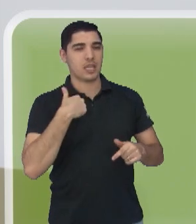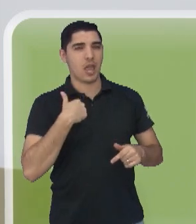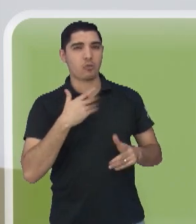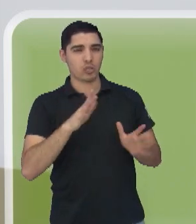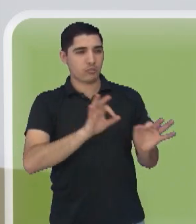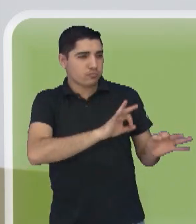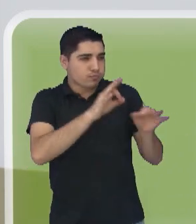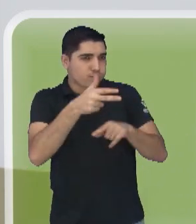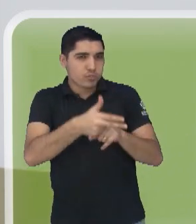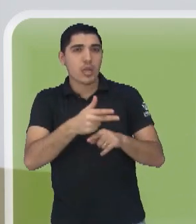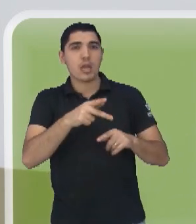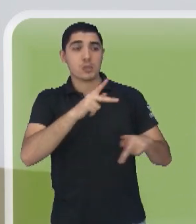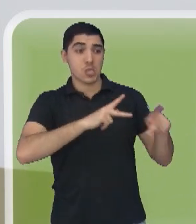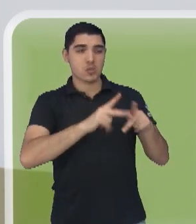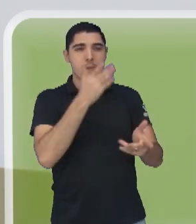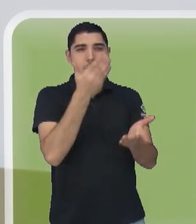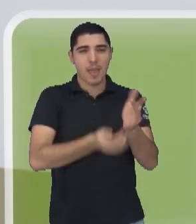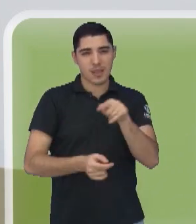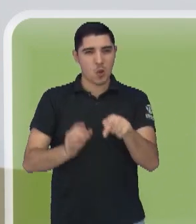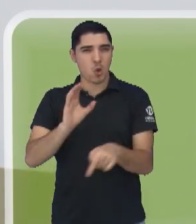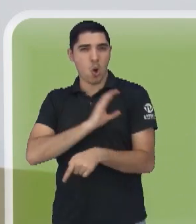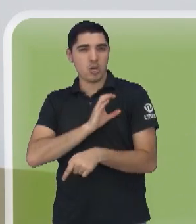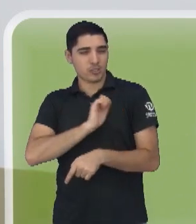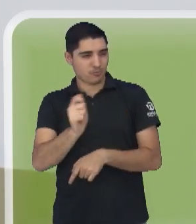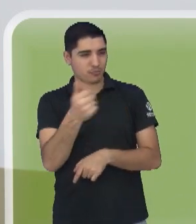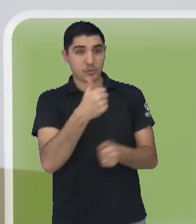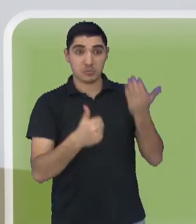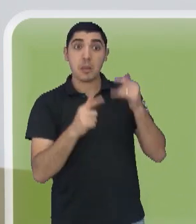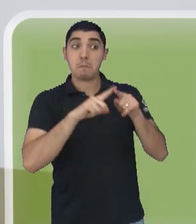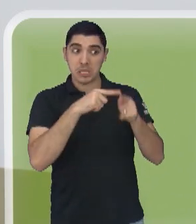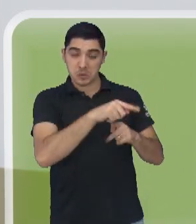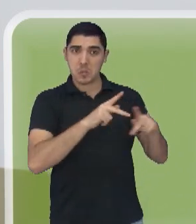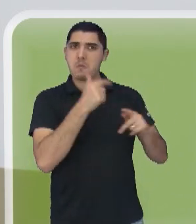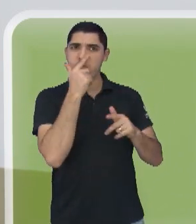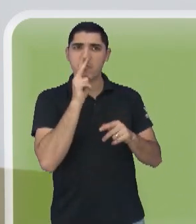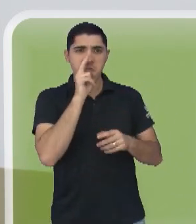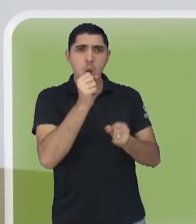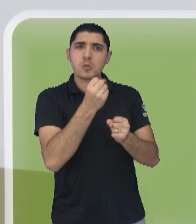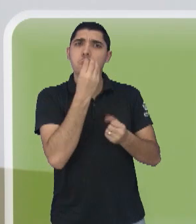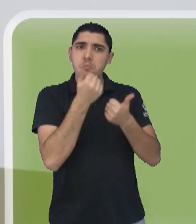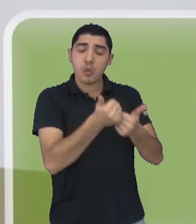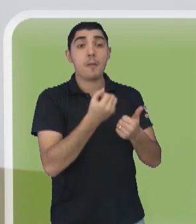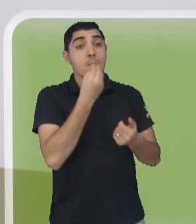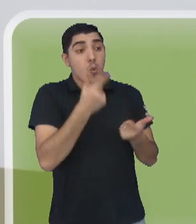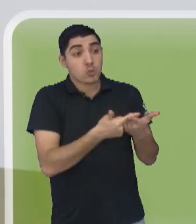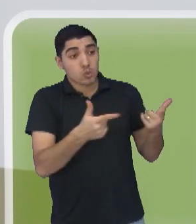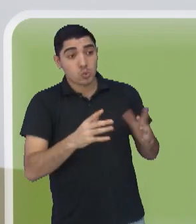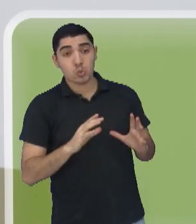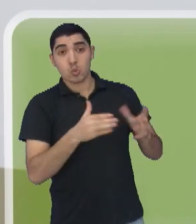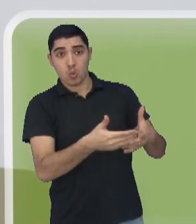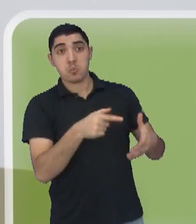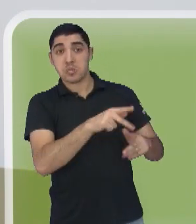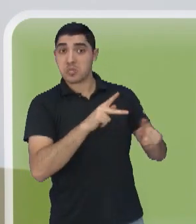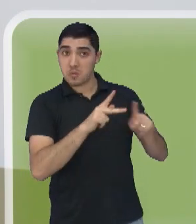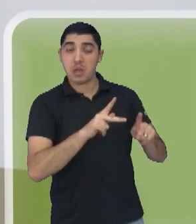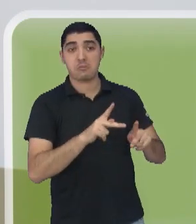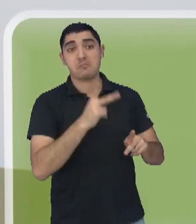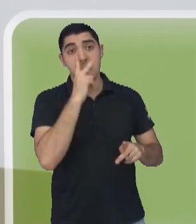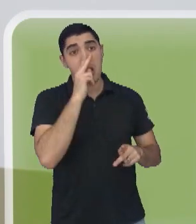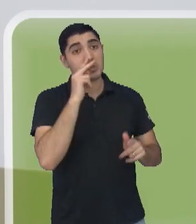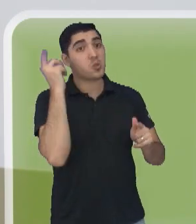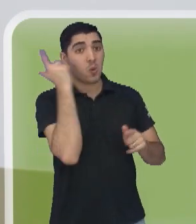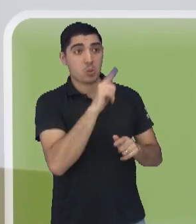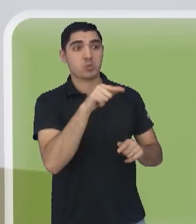Corinthians, né? Mas caiu de pé, jogou bem contra o Corinthians. Então, boa sorte aí pro pessoal do São José. Talvez até conseguir ir mais longe